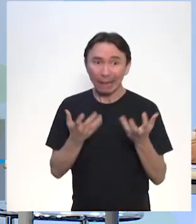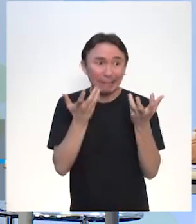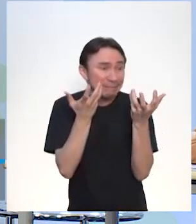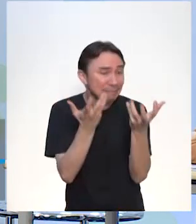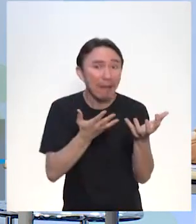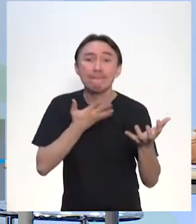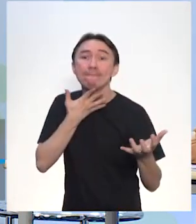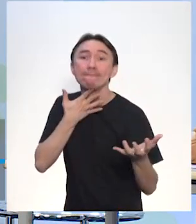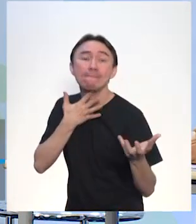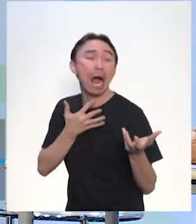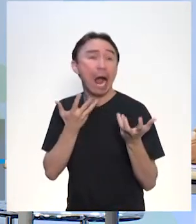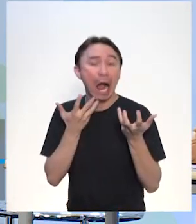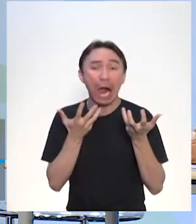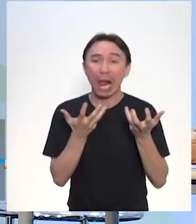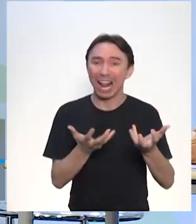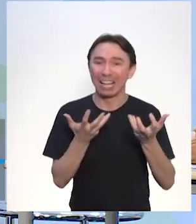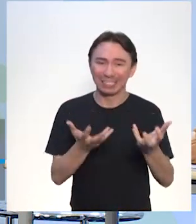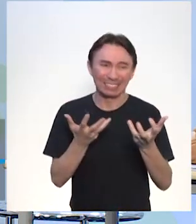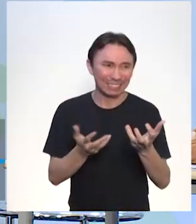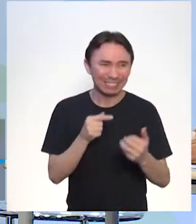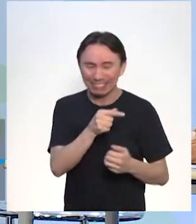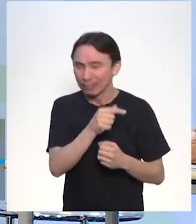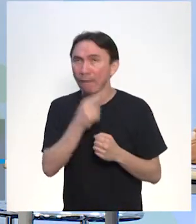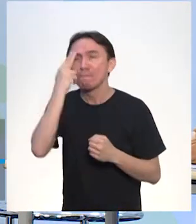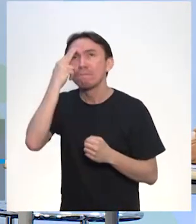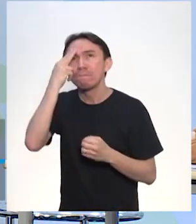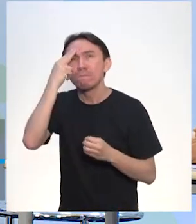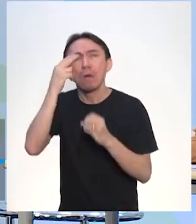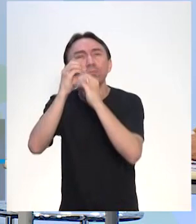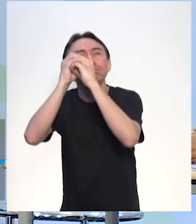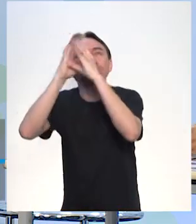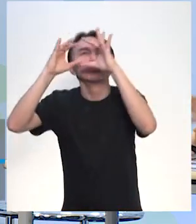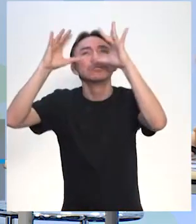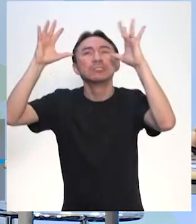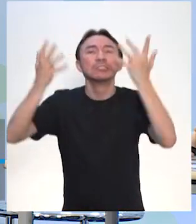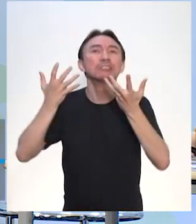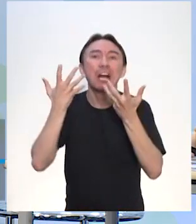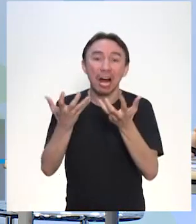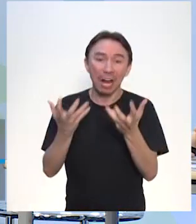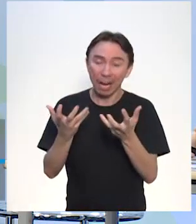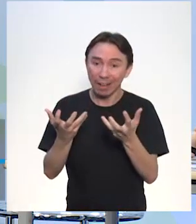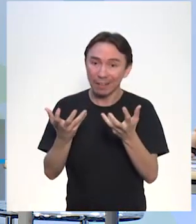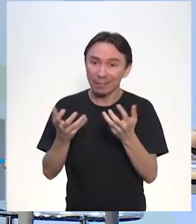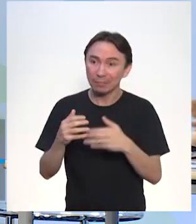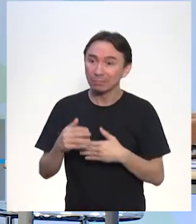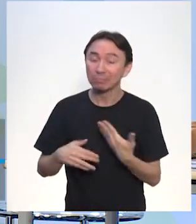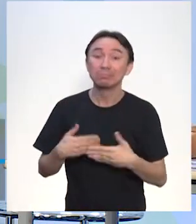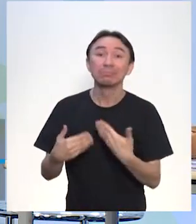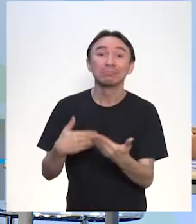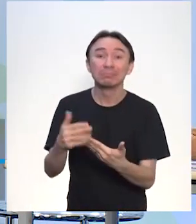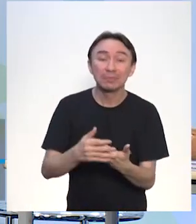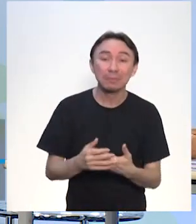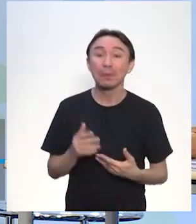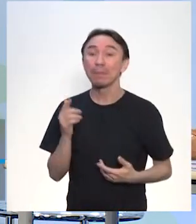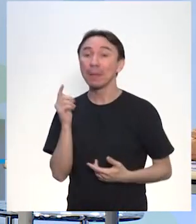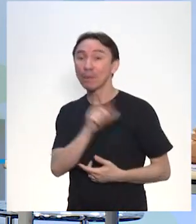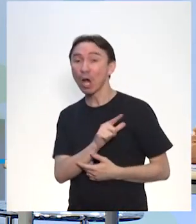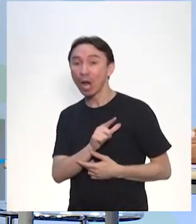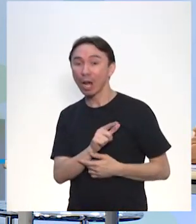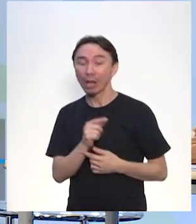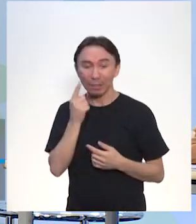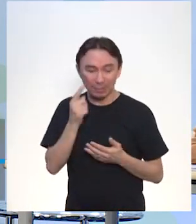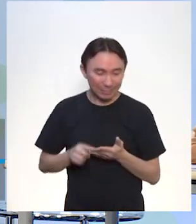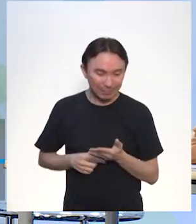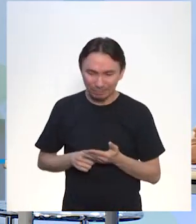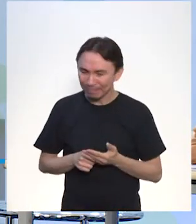muito, né? Muitas vezes até um grande sonho, um grande objetivo, a gente percebe que a gente consegue muito mais daquilo